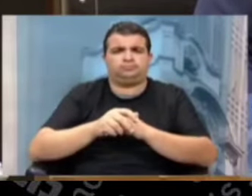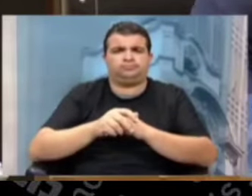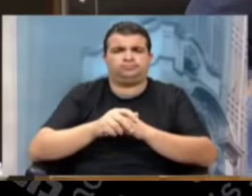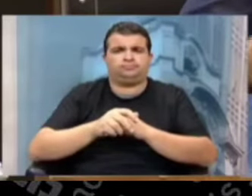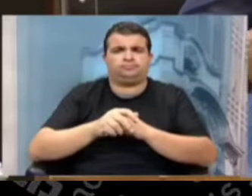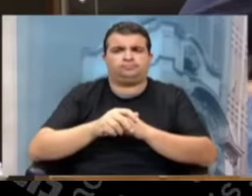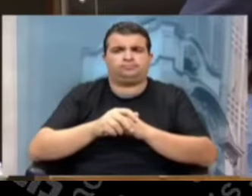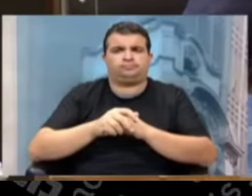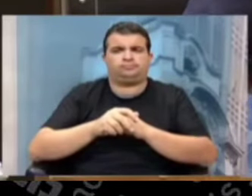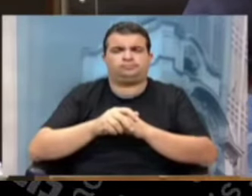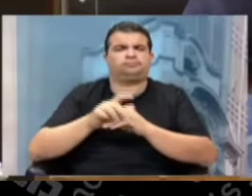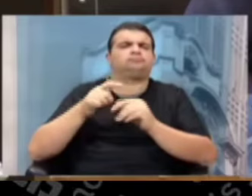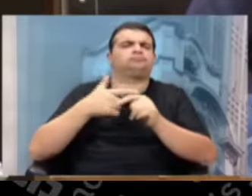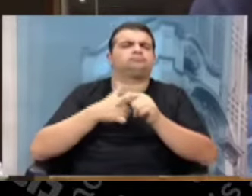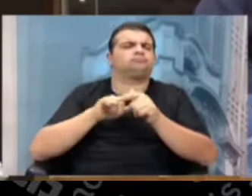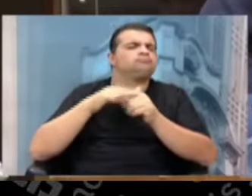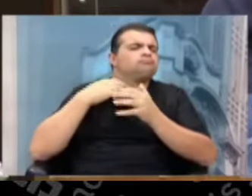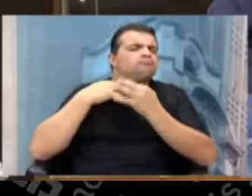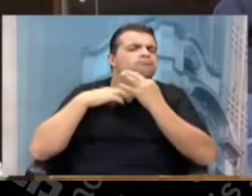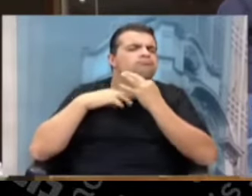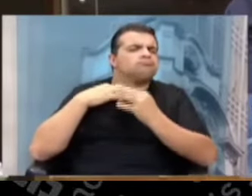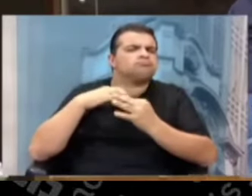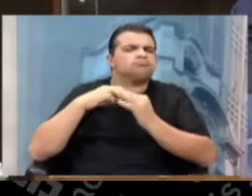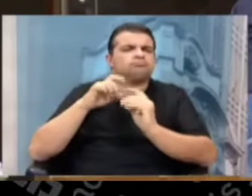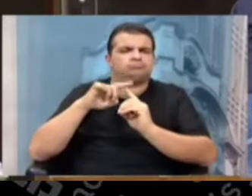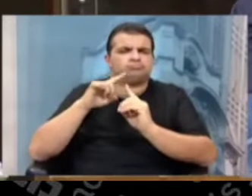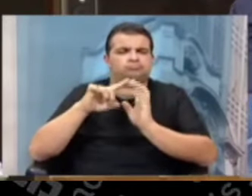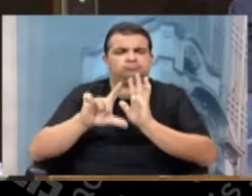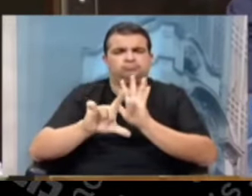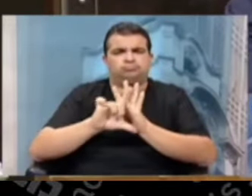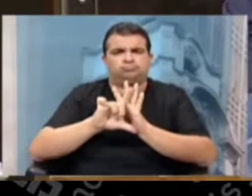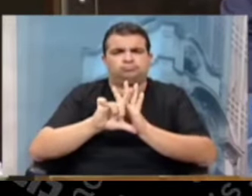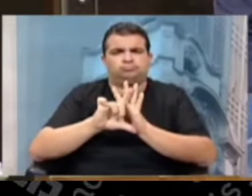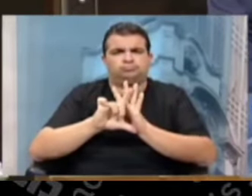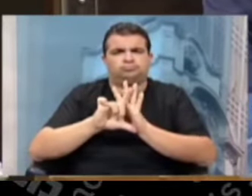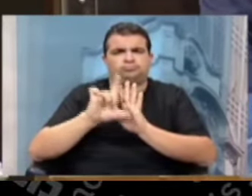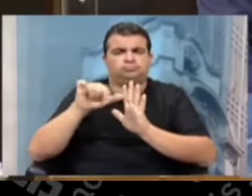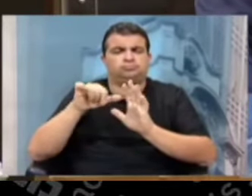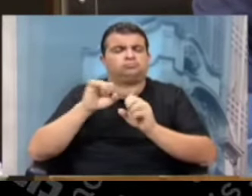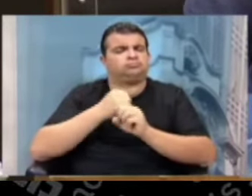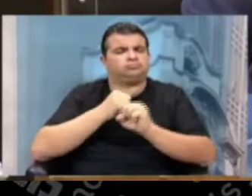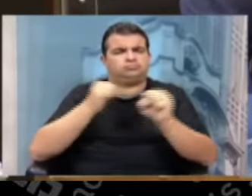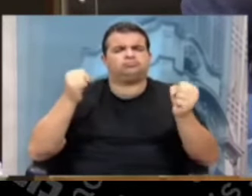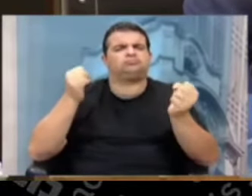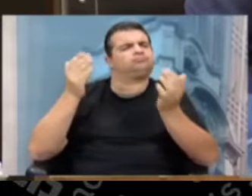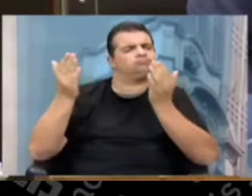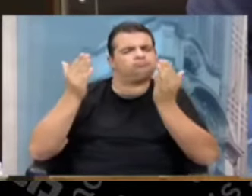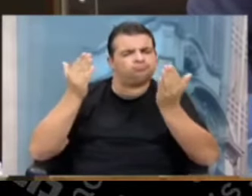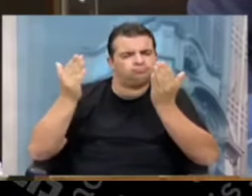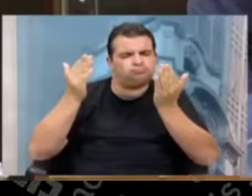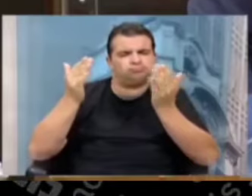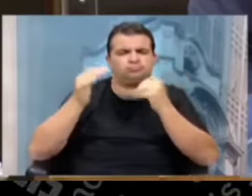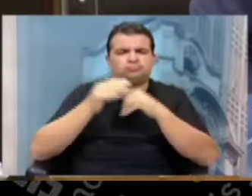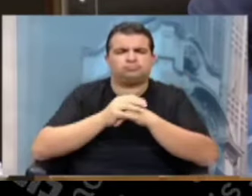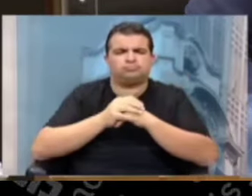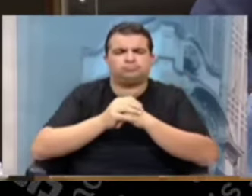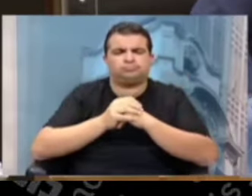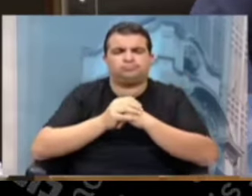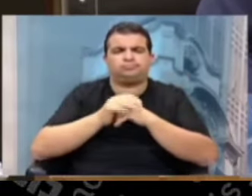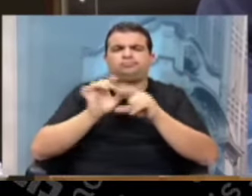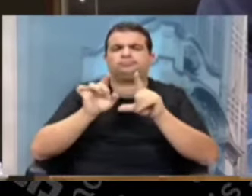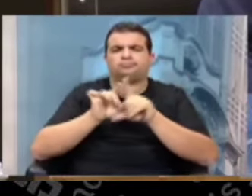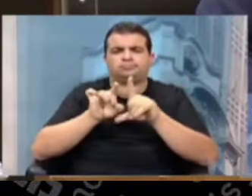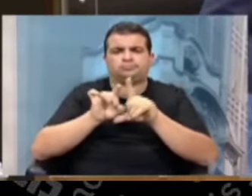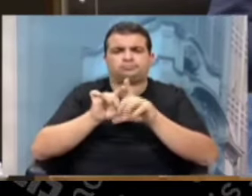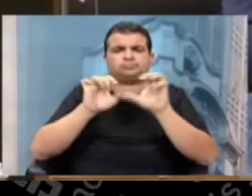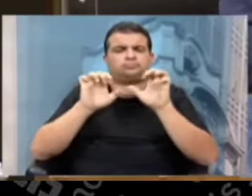A situação jurídica desse tipo de lei é extremamente discutível e